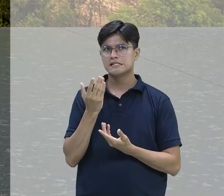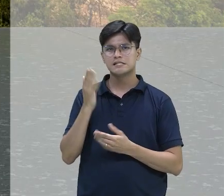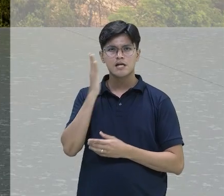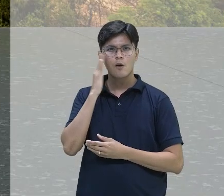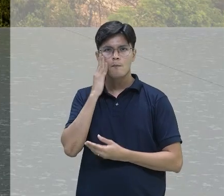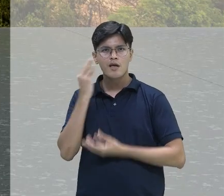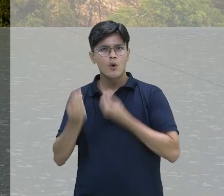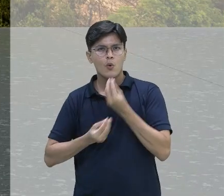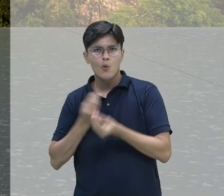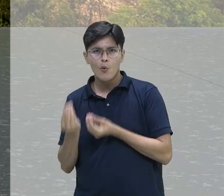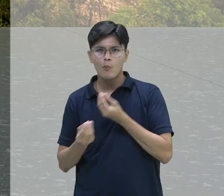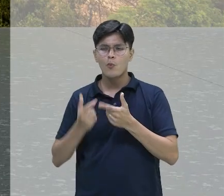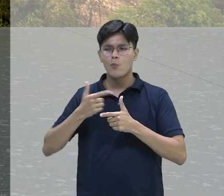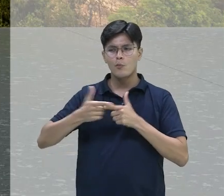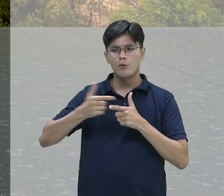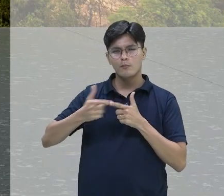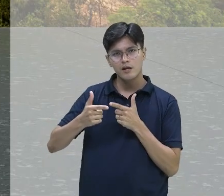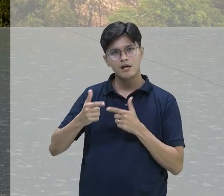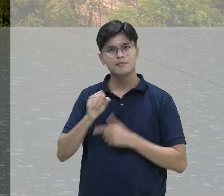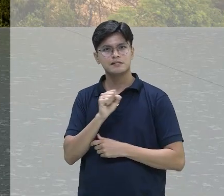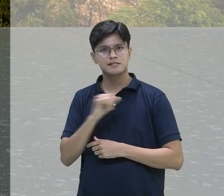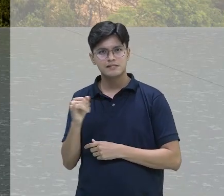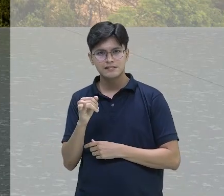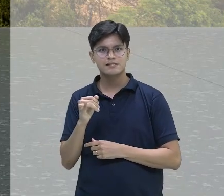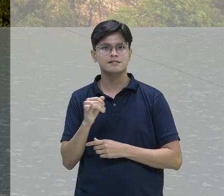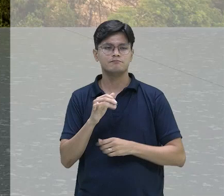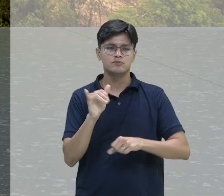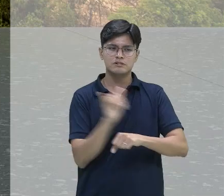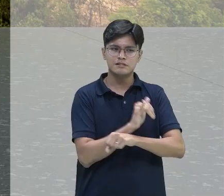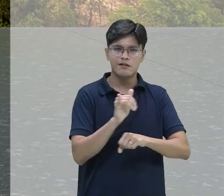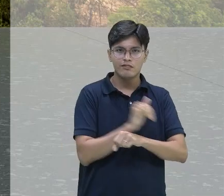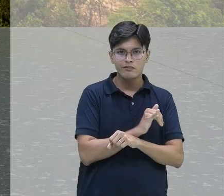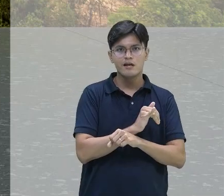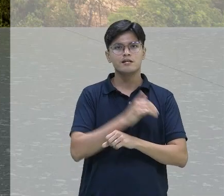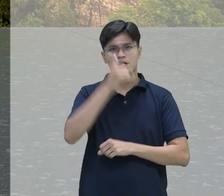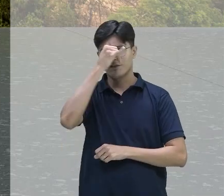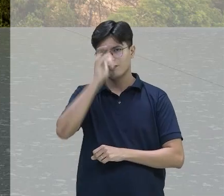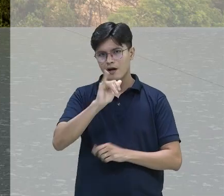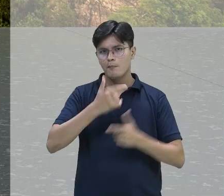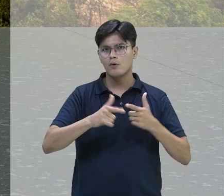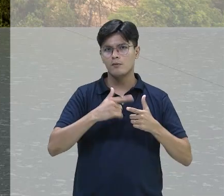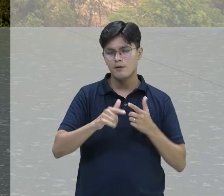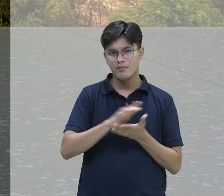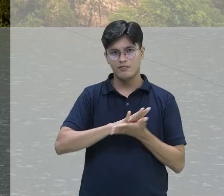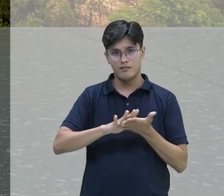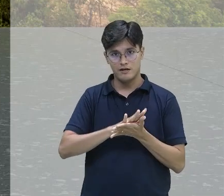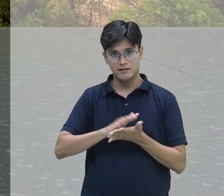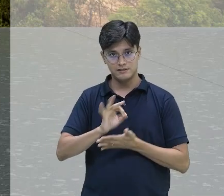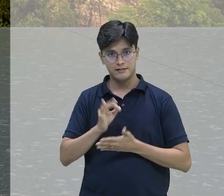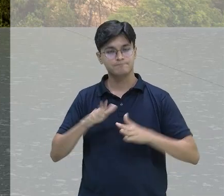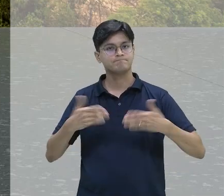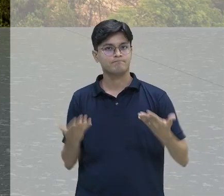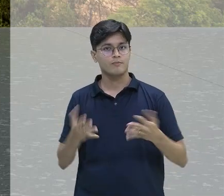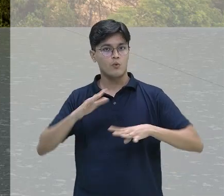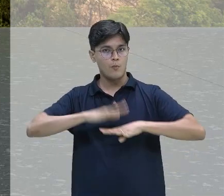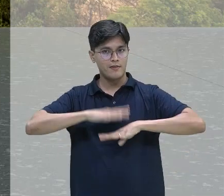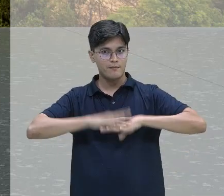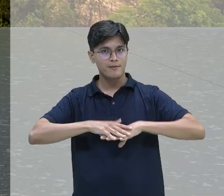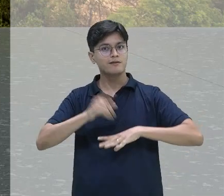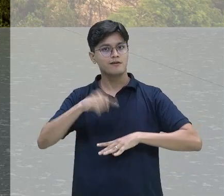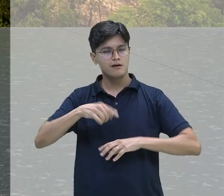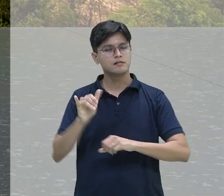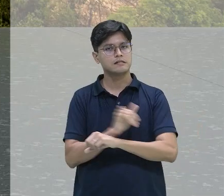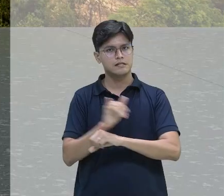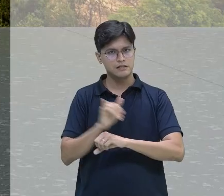para caso nada seja feito, né? Que esse não é o intuito. Então, a matemática, ela é uma ferramenta poderosa para entender,